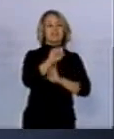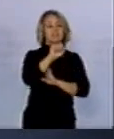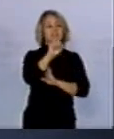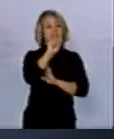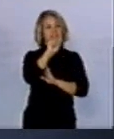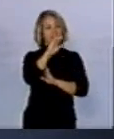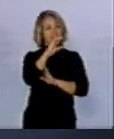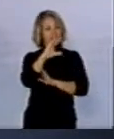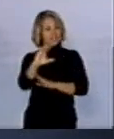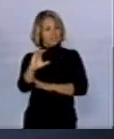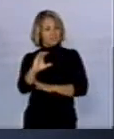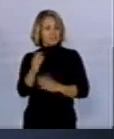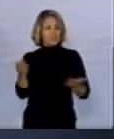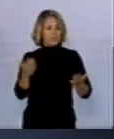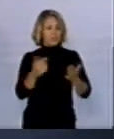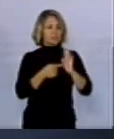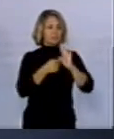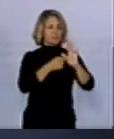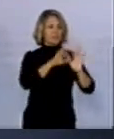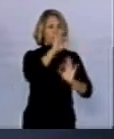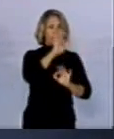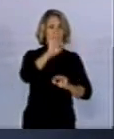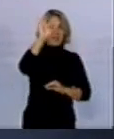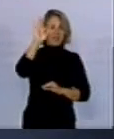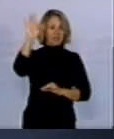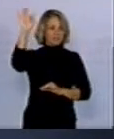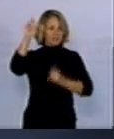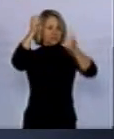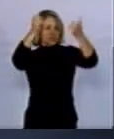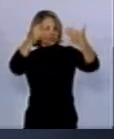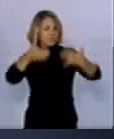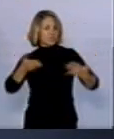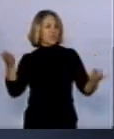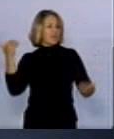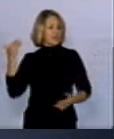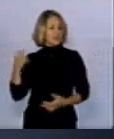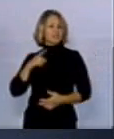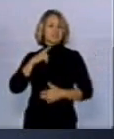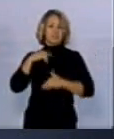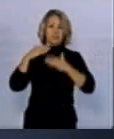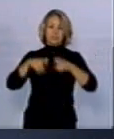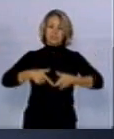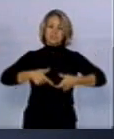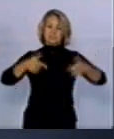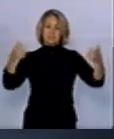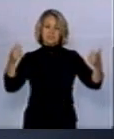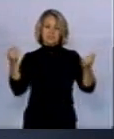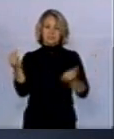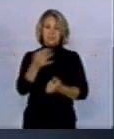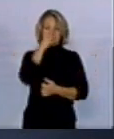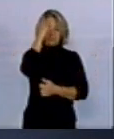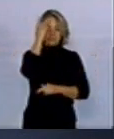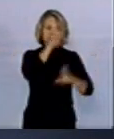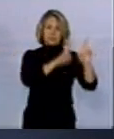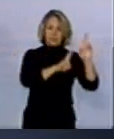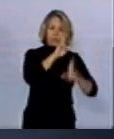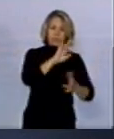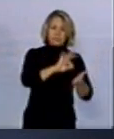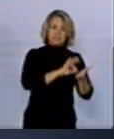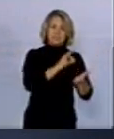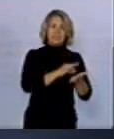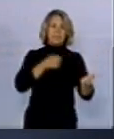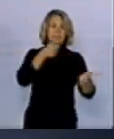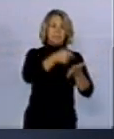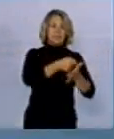O gráfico seguinte, senhor ministro, busca evidenciar que, muito embora tenha havido um crescimento do número de assinantes de televisão